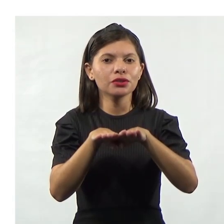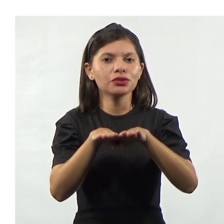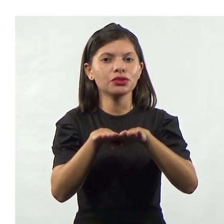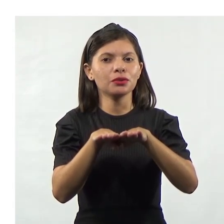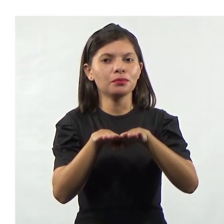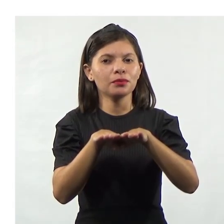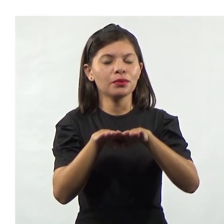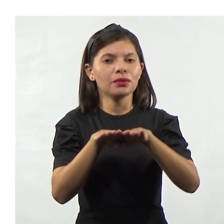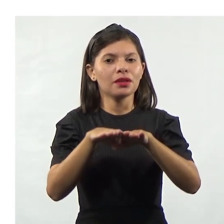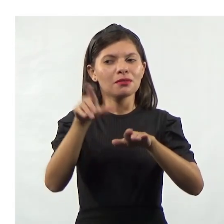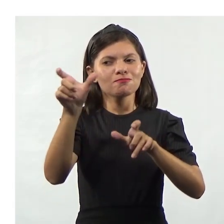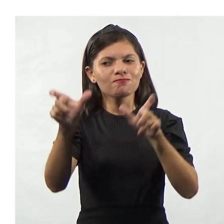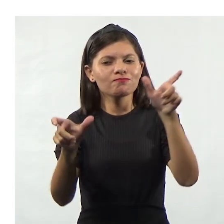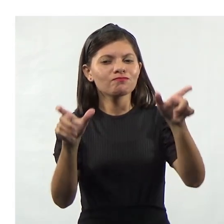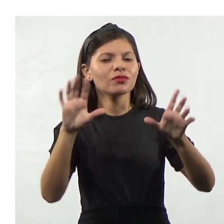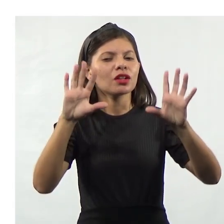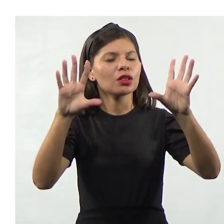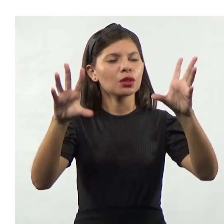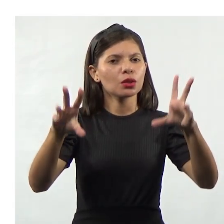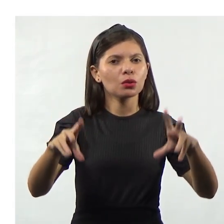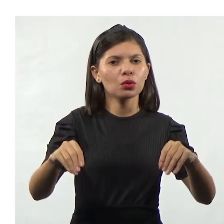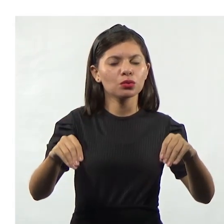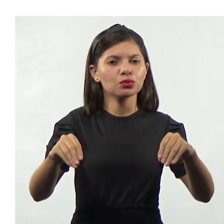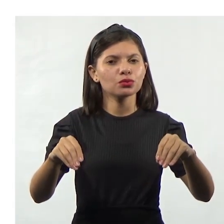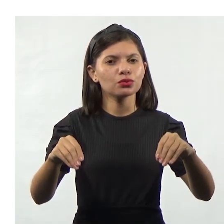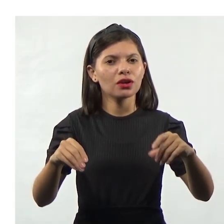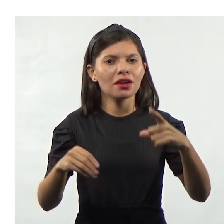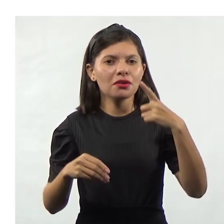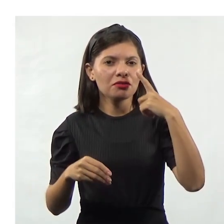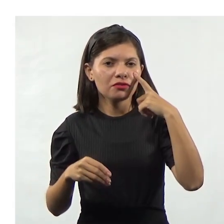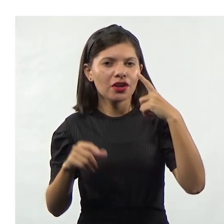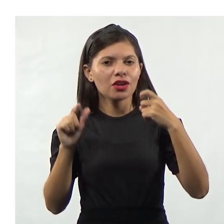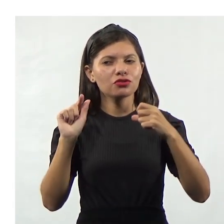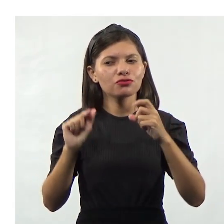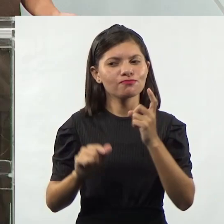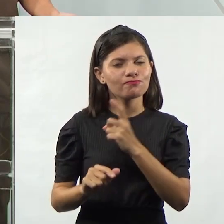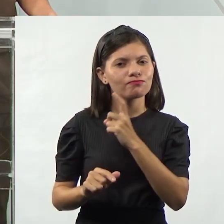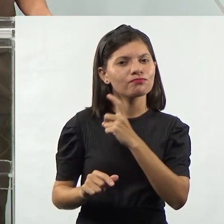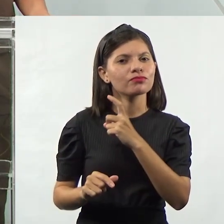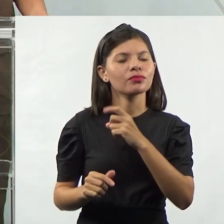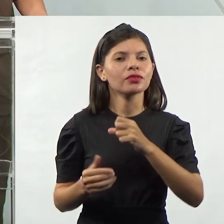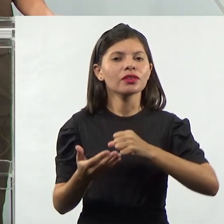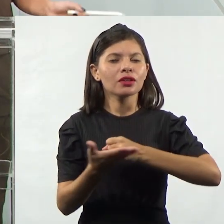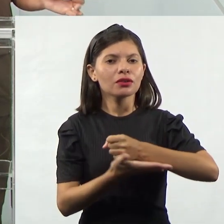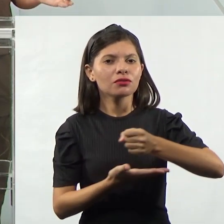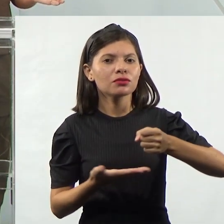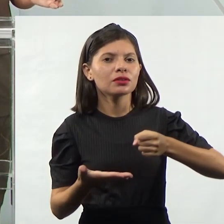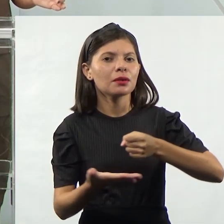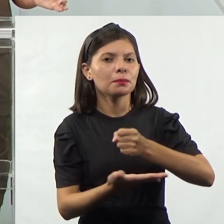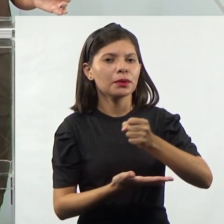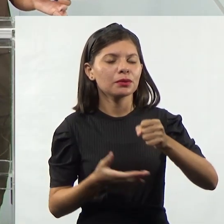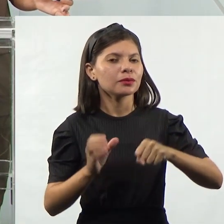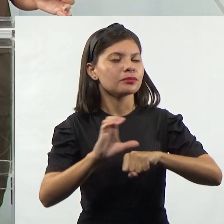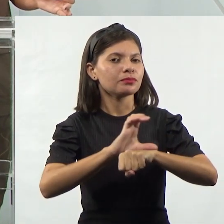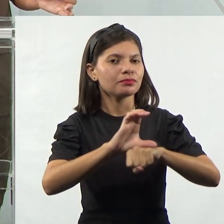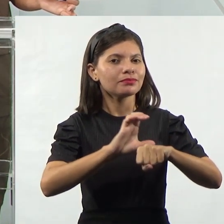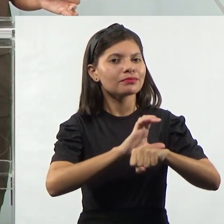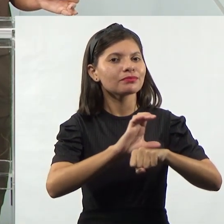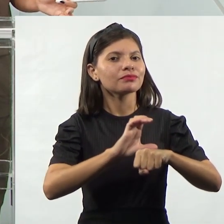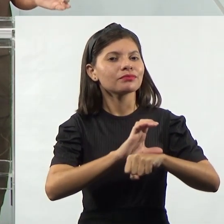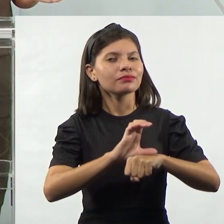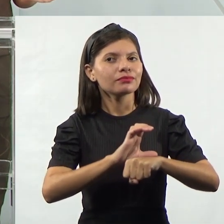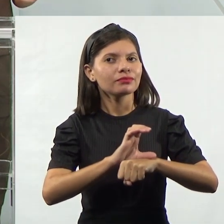condições a todos os concorrentes. Então, veja, esse fundamento da licitação é um